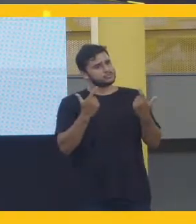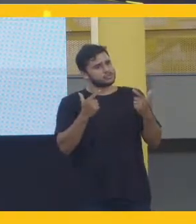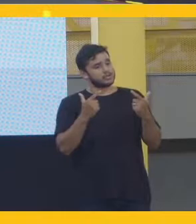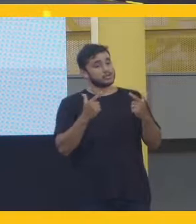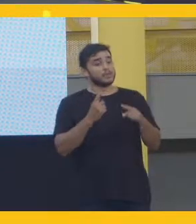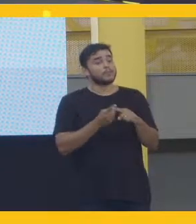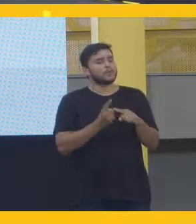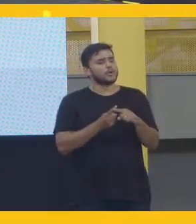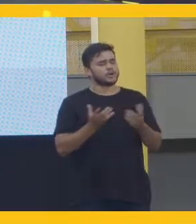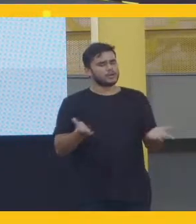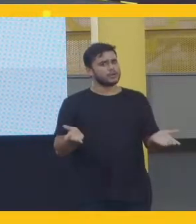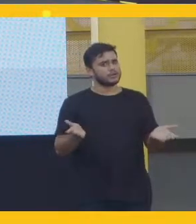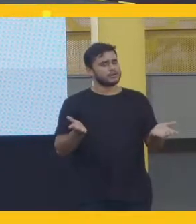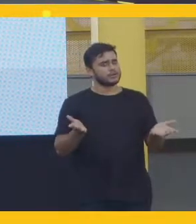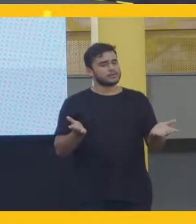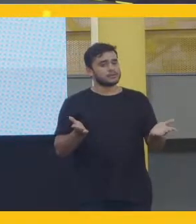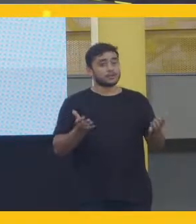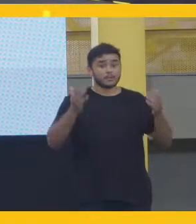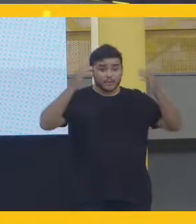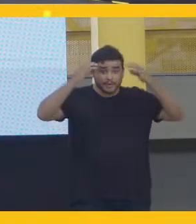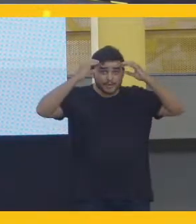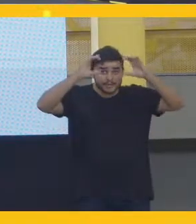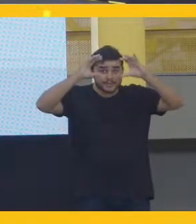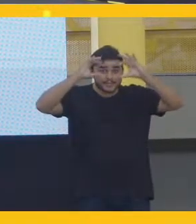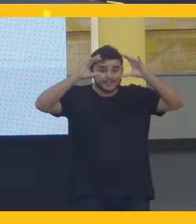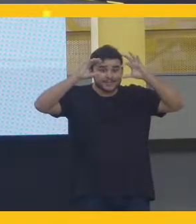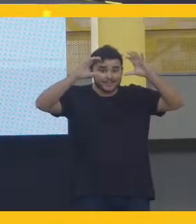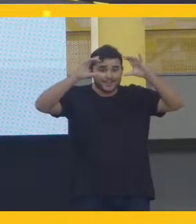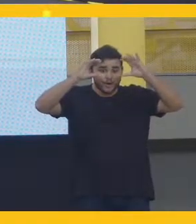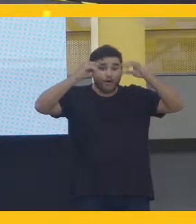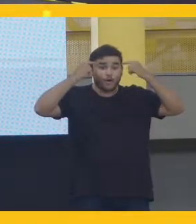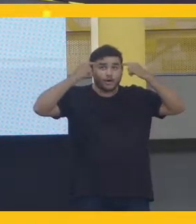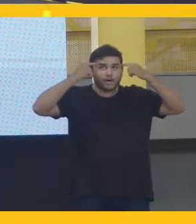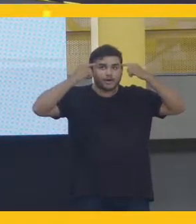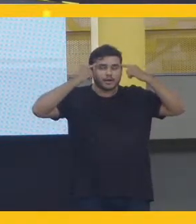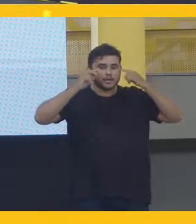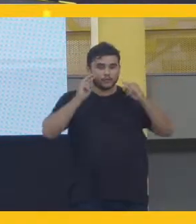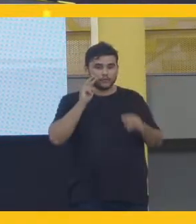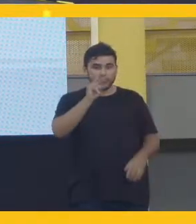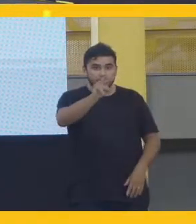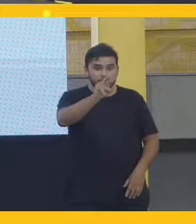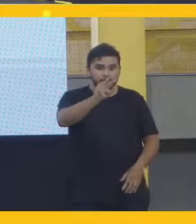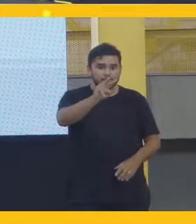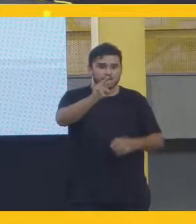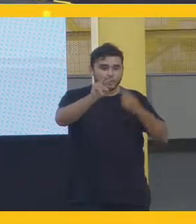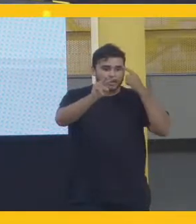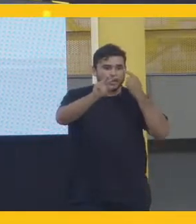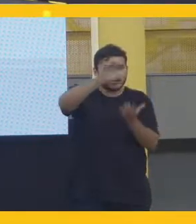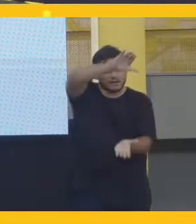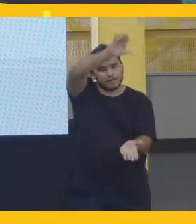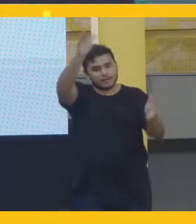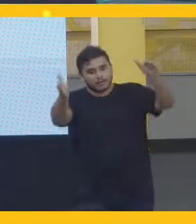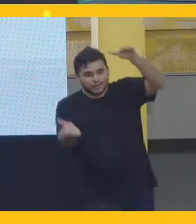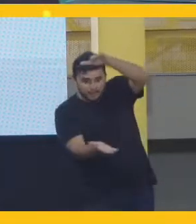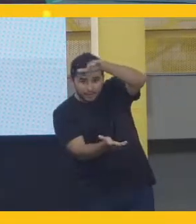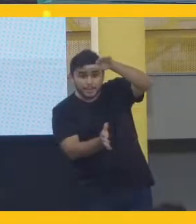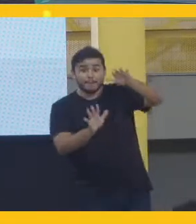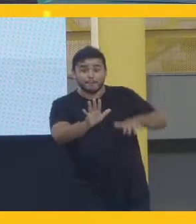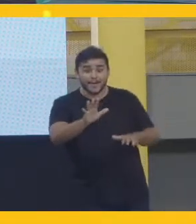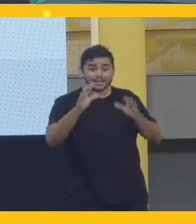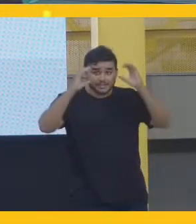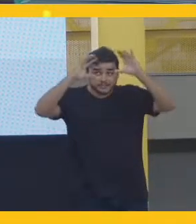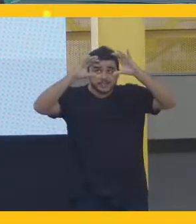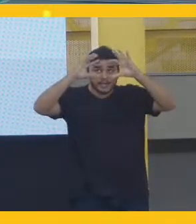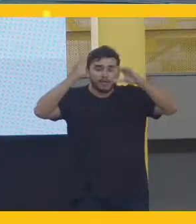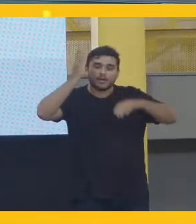Simplesmente porque o seu cérebro desinverte para você. Você enxerga o mundo de cabeça para baixo, mas